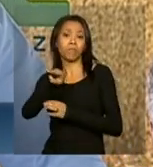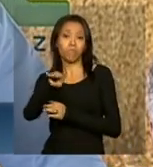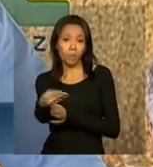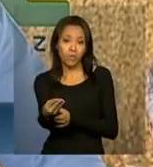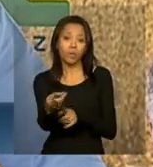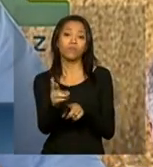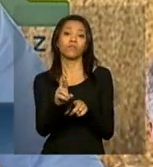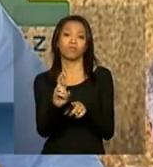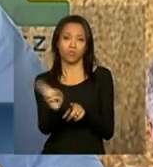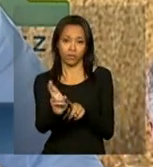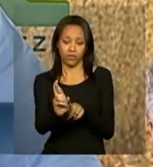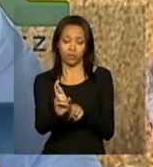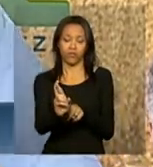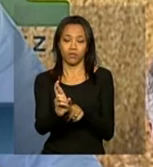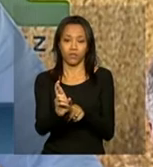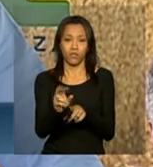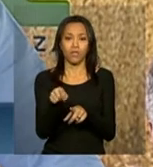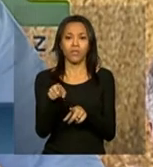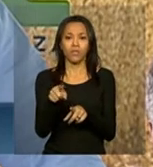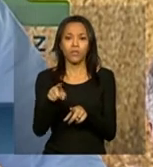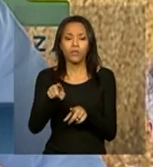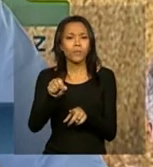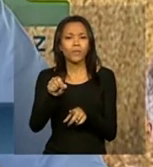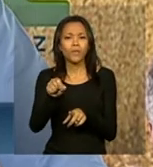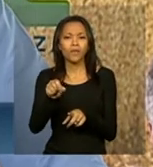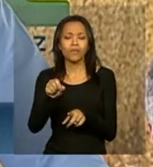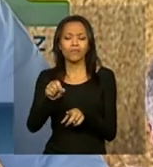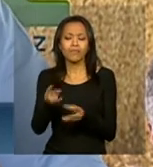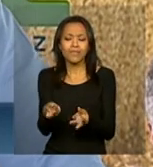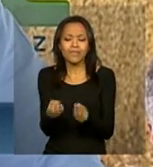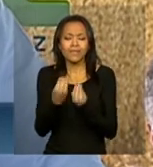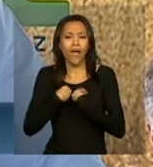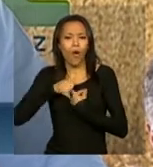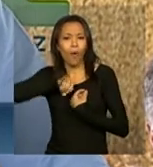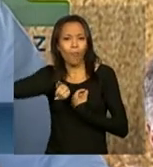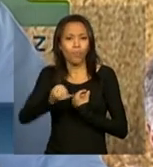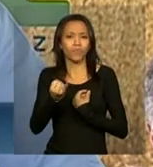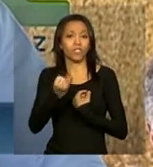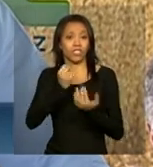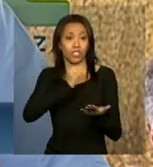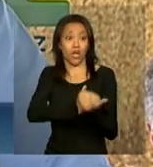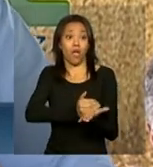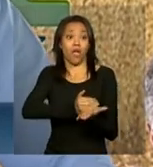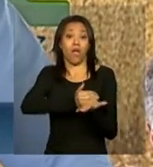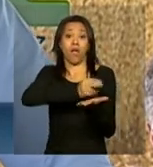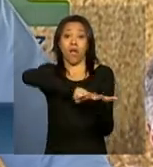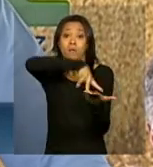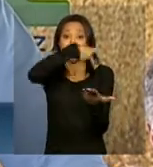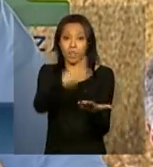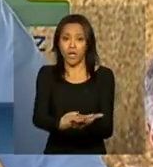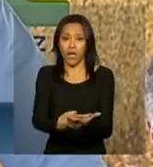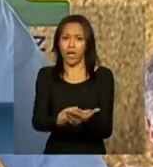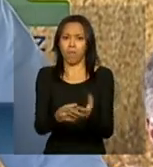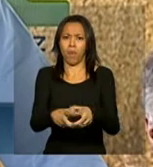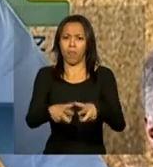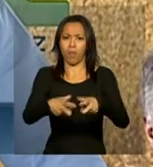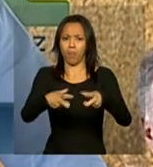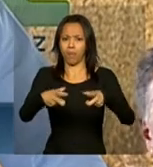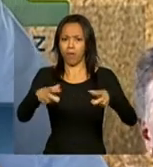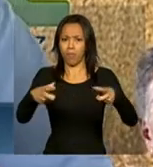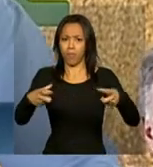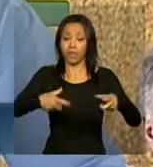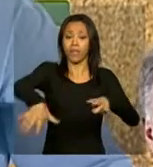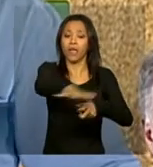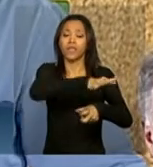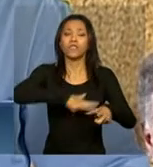reais, aonde nos dá uma outra oportunidade de ampliação da fronteira agrícola na região do